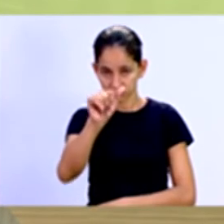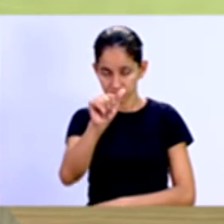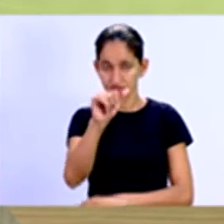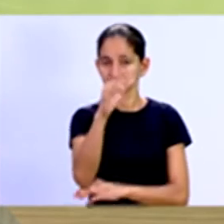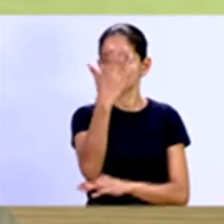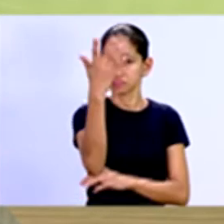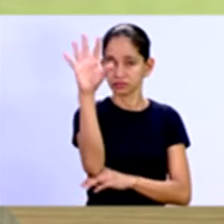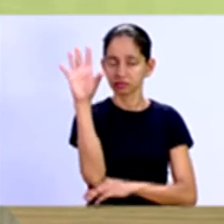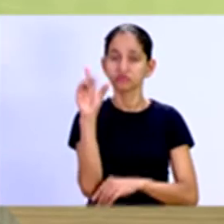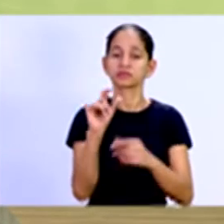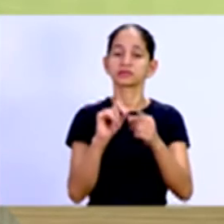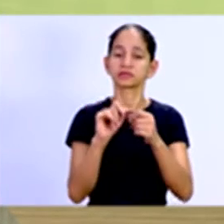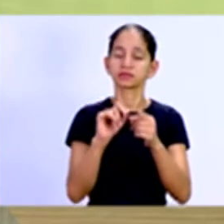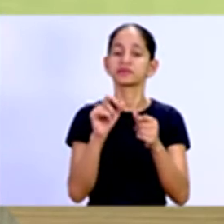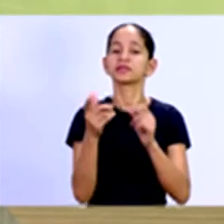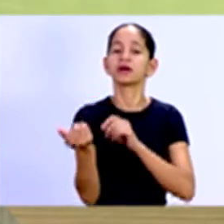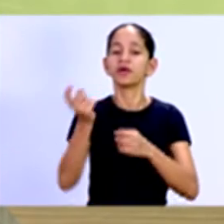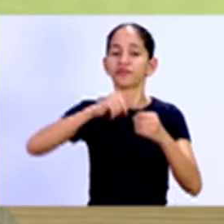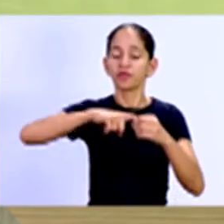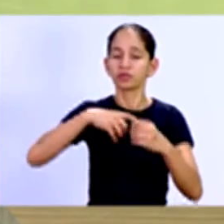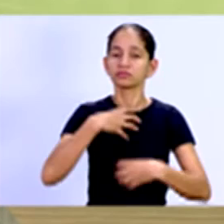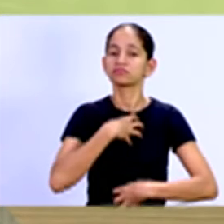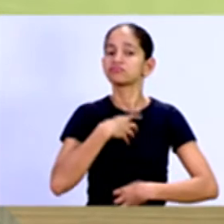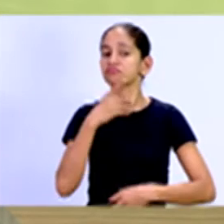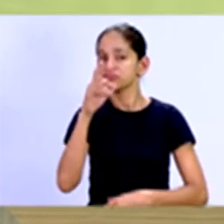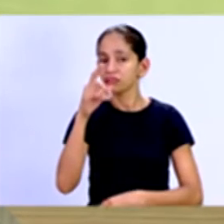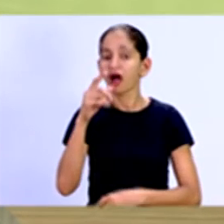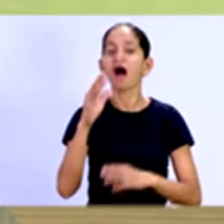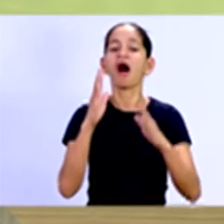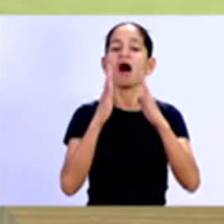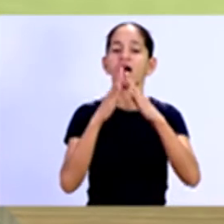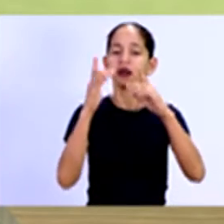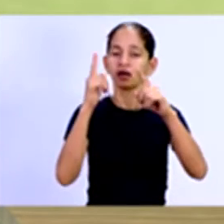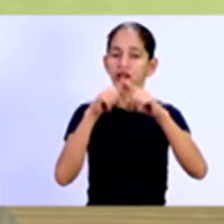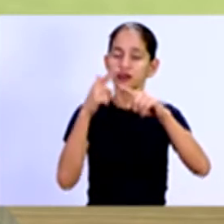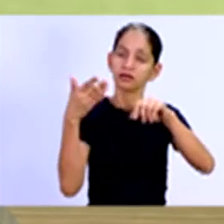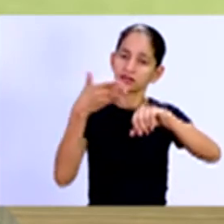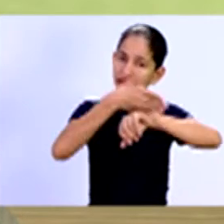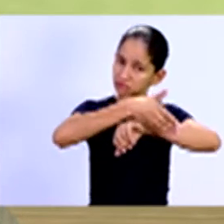forma consciente, quando vamos à igreja também.